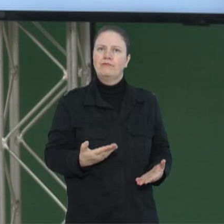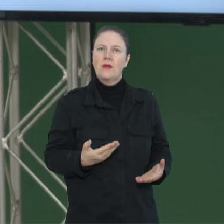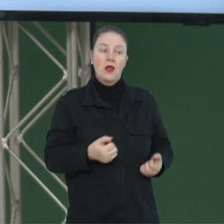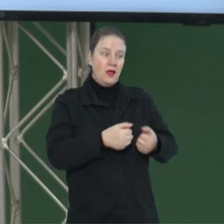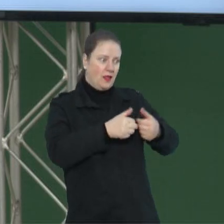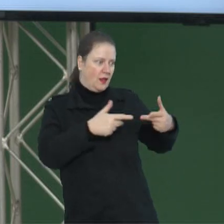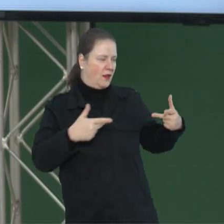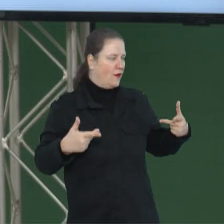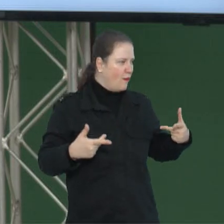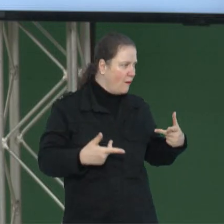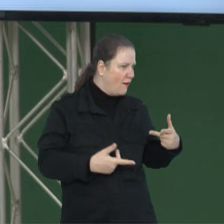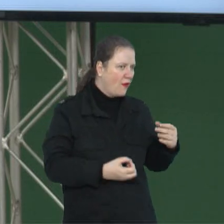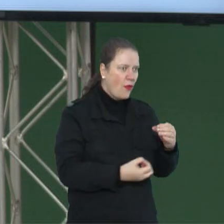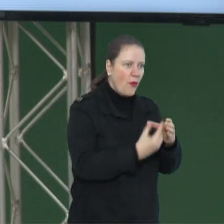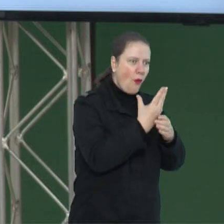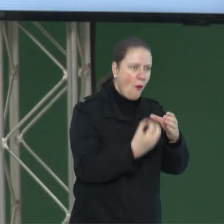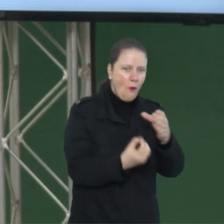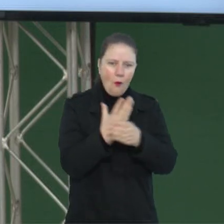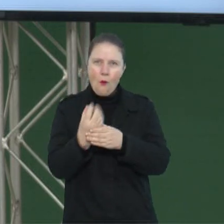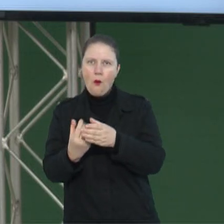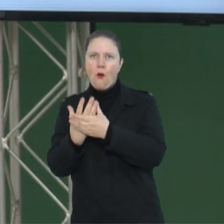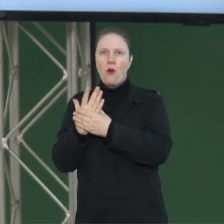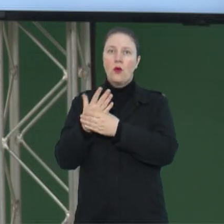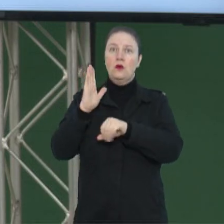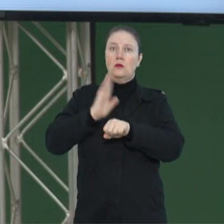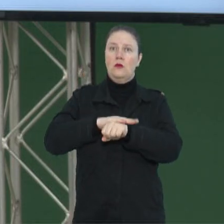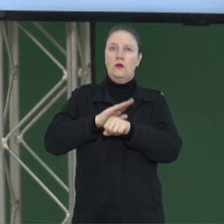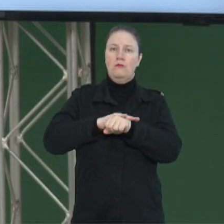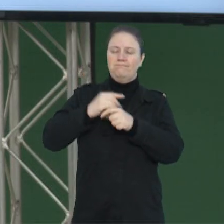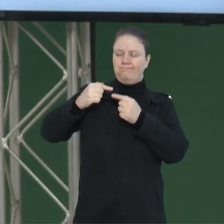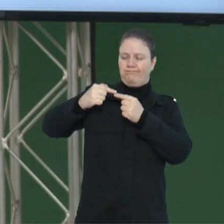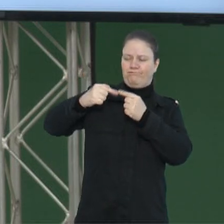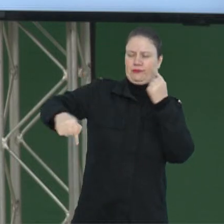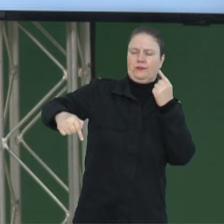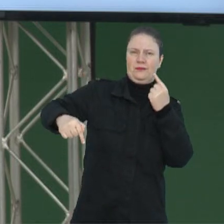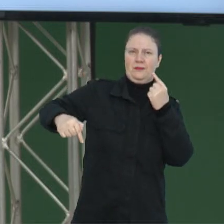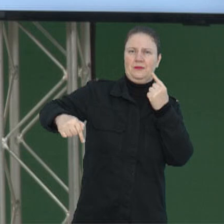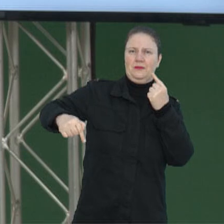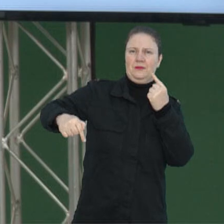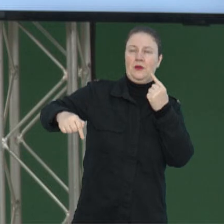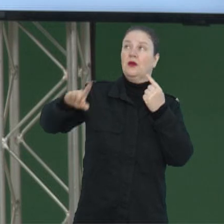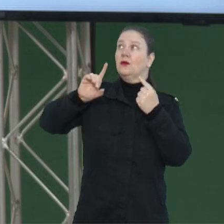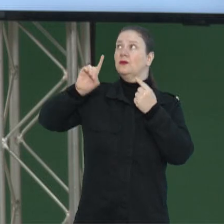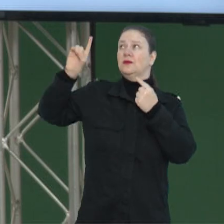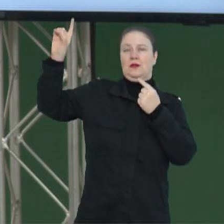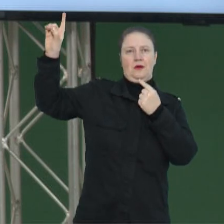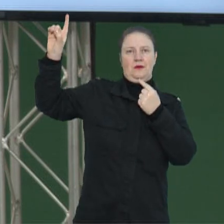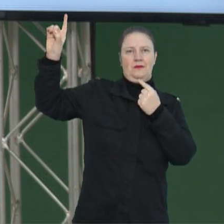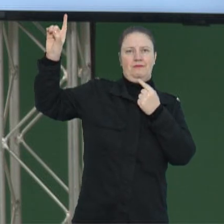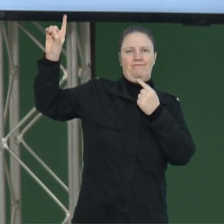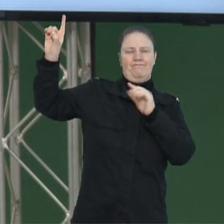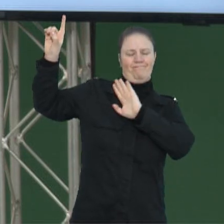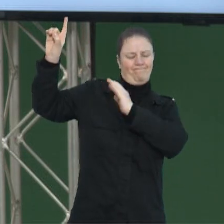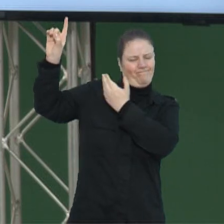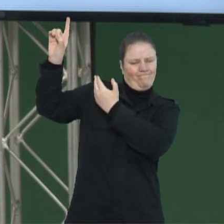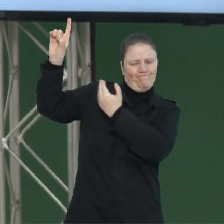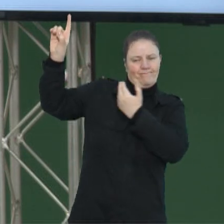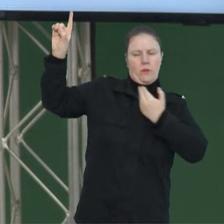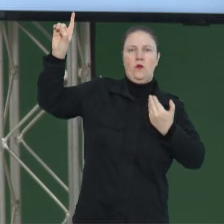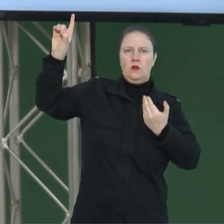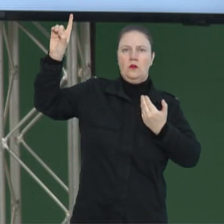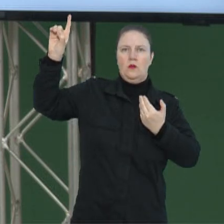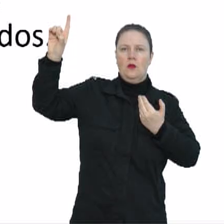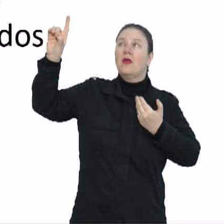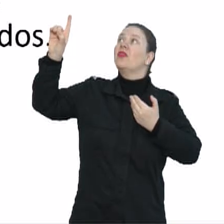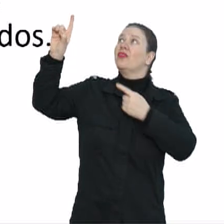criaturas ao invés do Criador. Né? Primeiro um momento de rompimento, tá? Com o divino ali, com as ordens de Deus. Tá? Então,